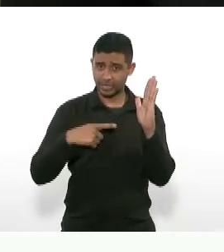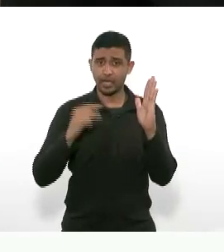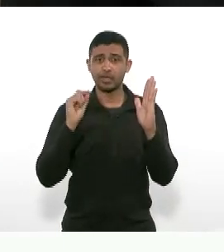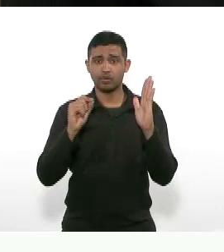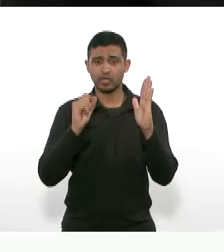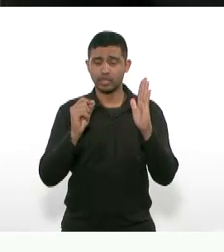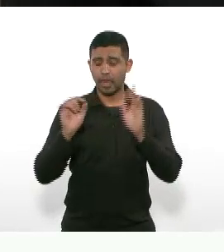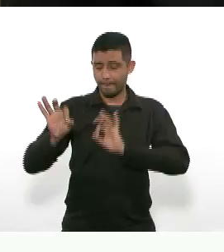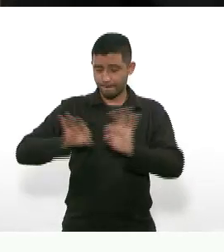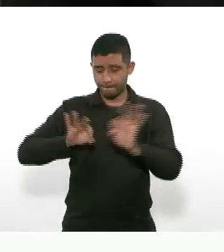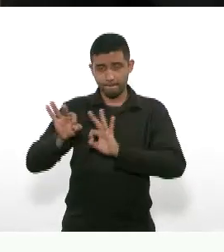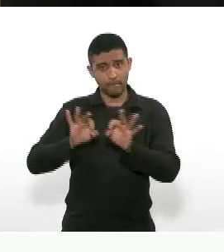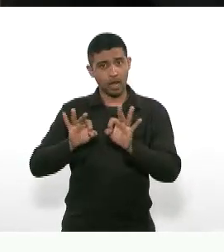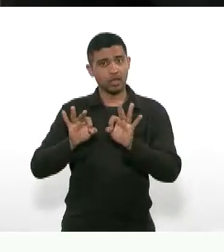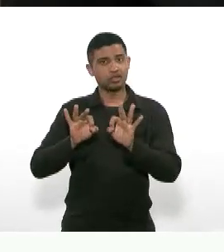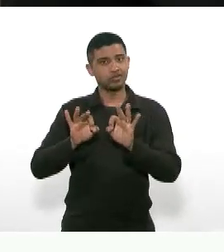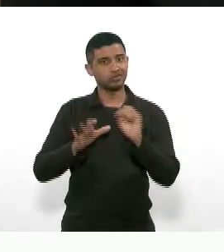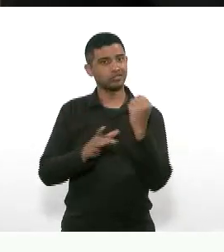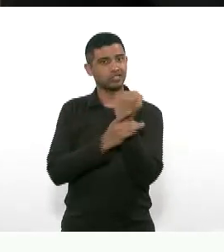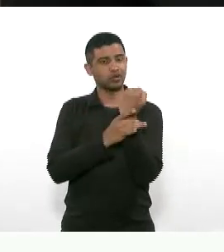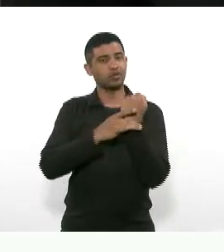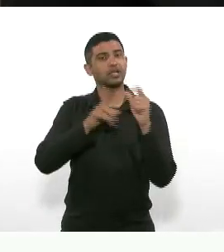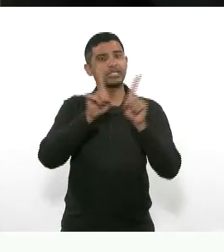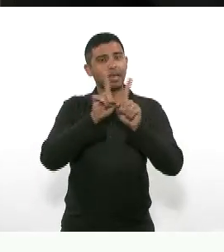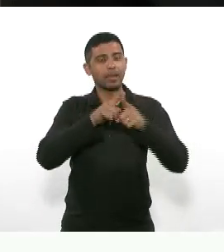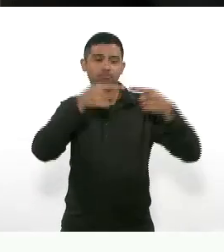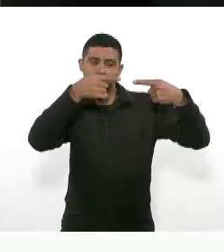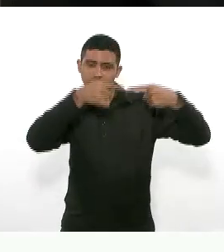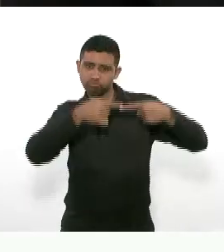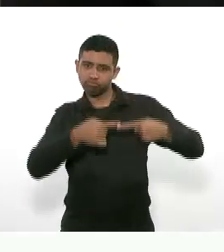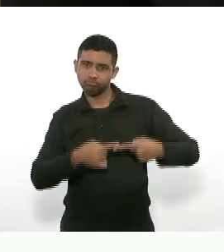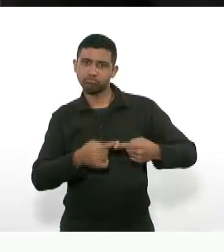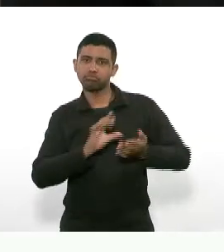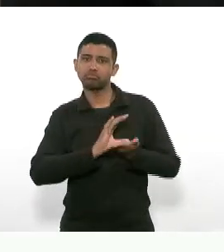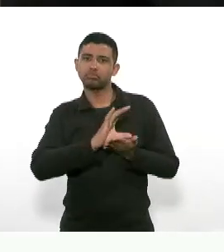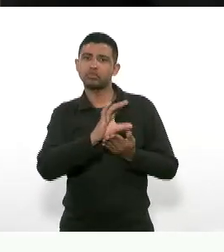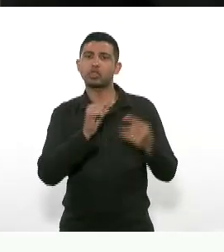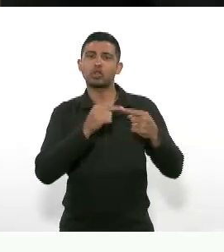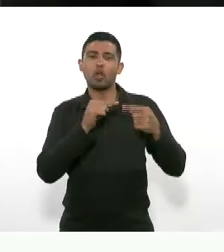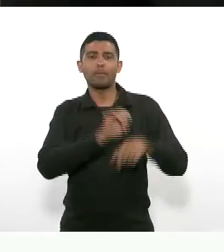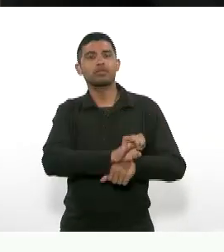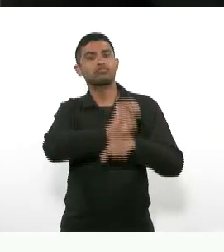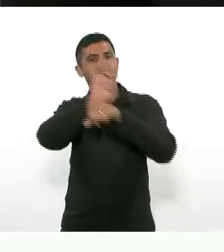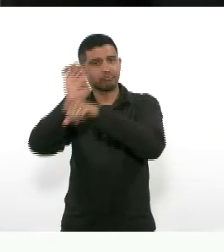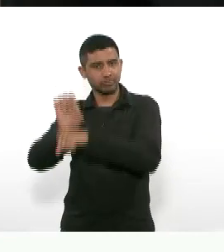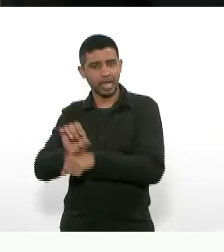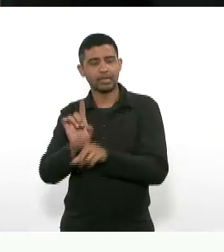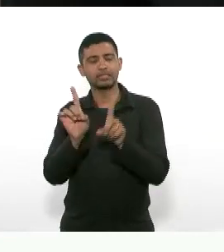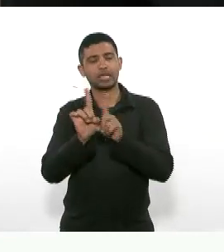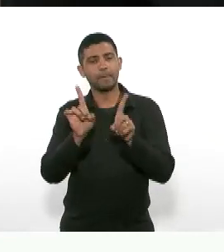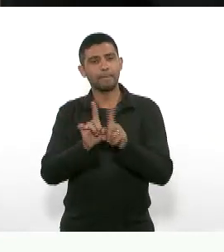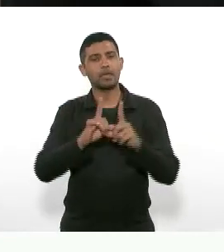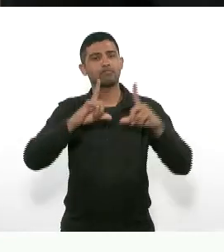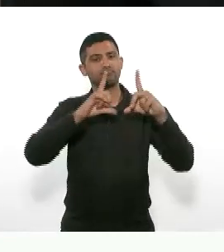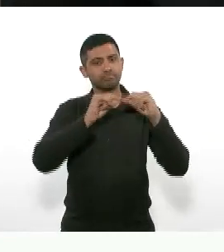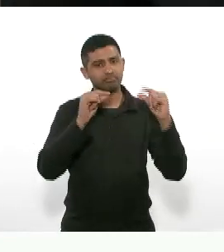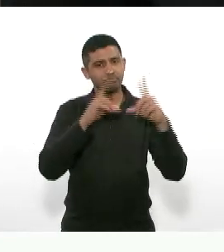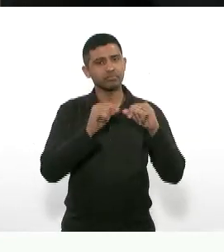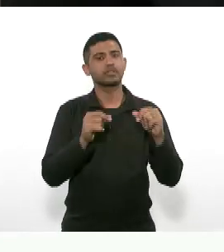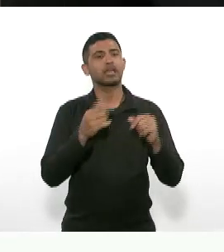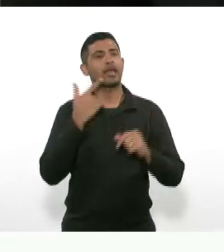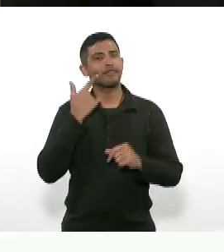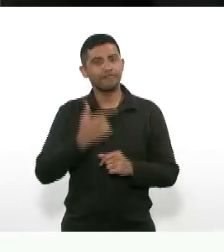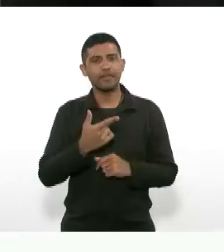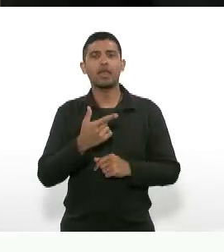um plano de segurança e de aplicação dos recursos no âmbito dos Estados e do Distrito Federal, observadas as